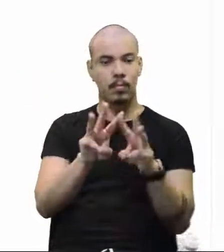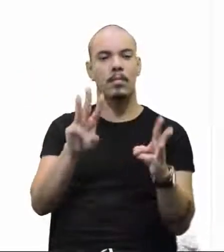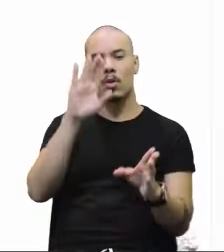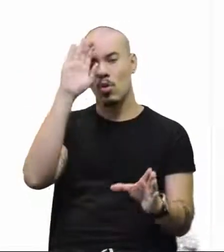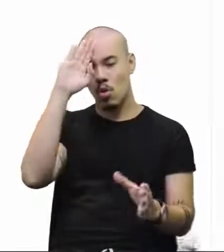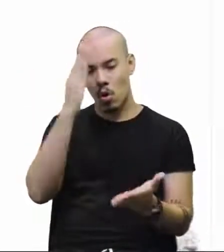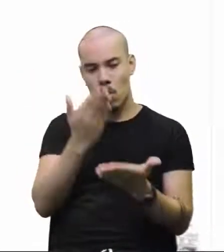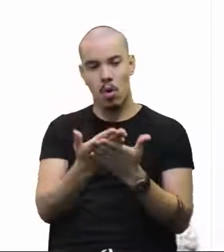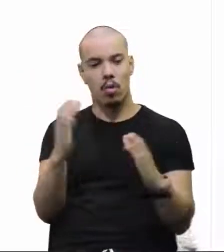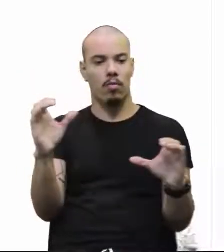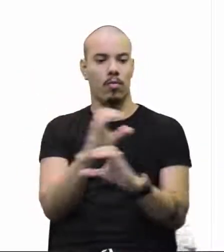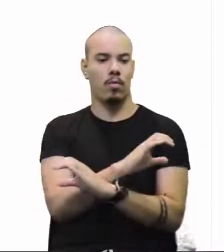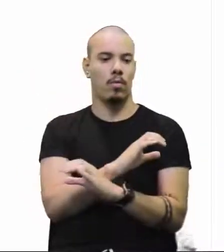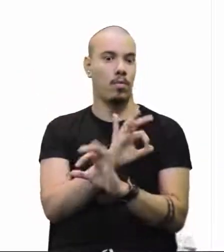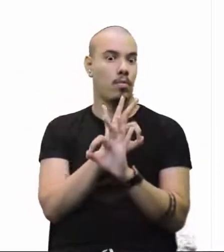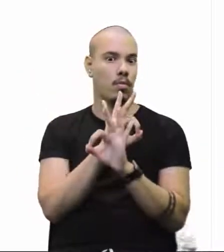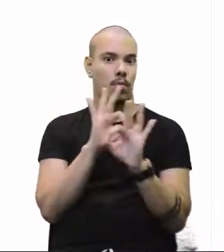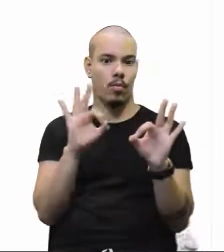confiável, né? O cara... ótimo.